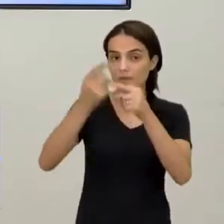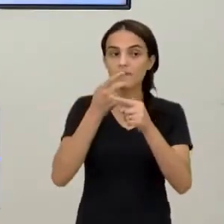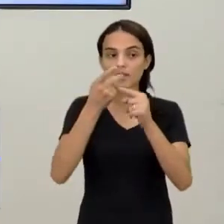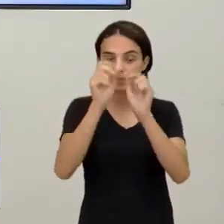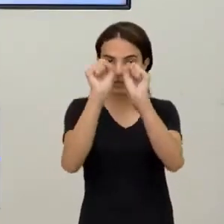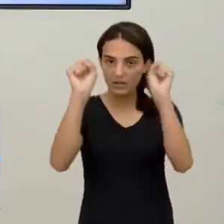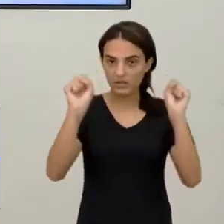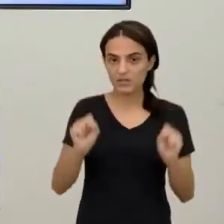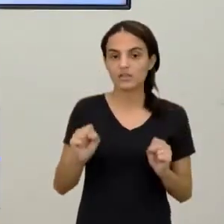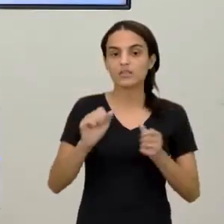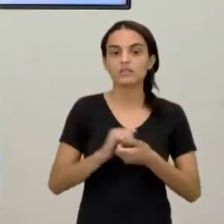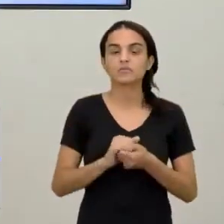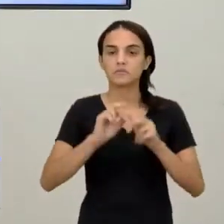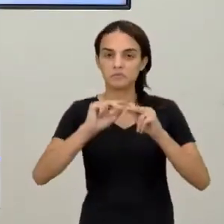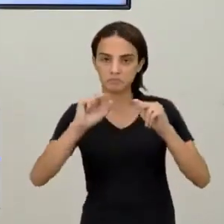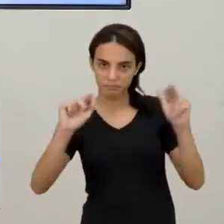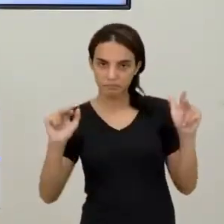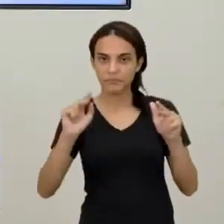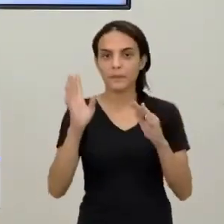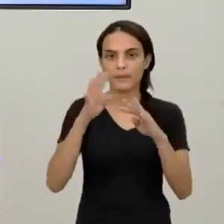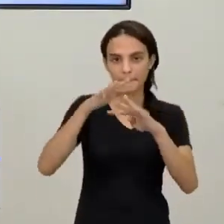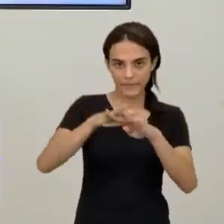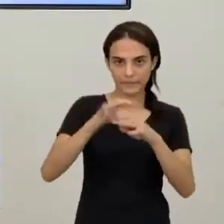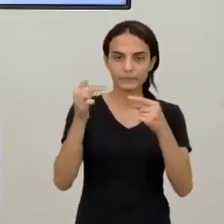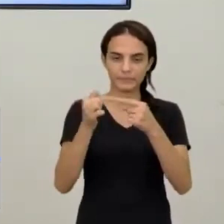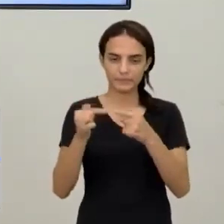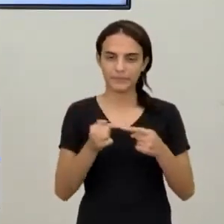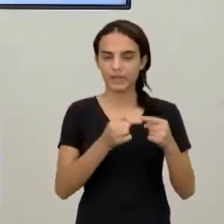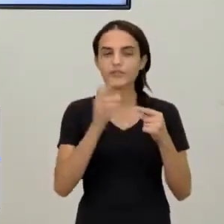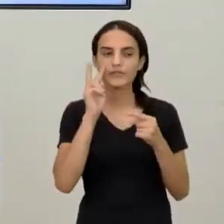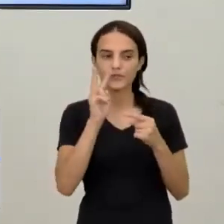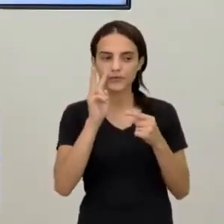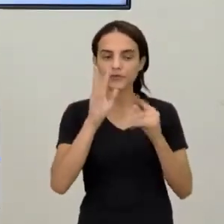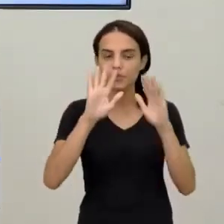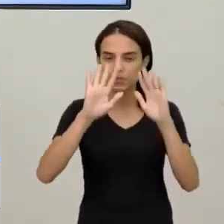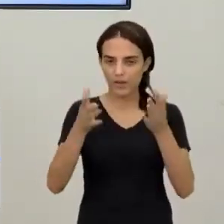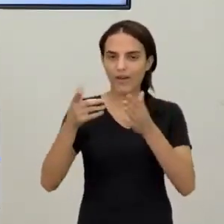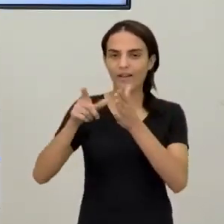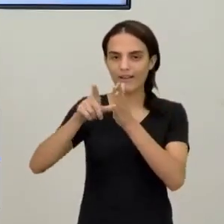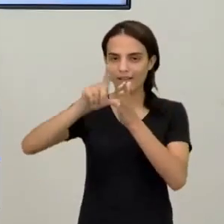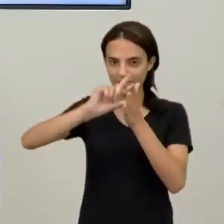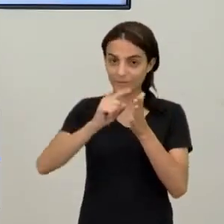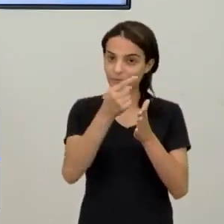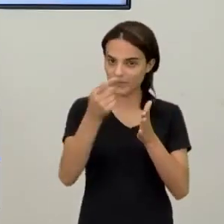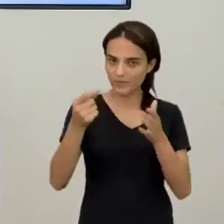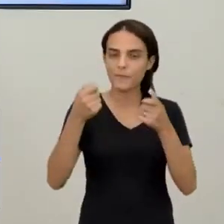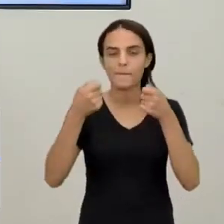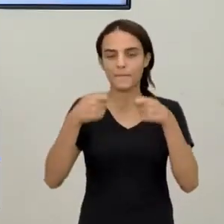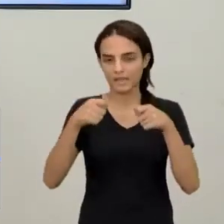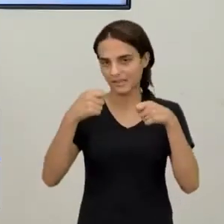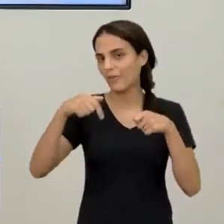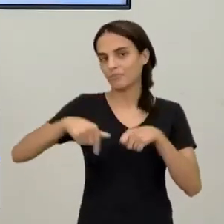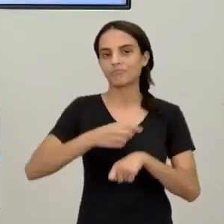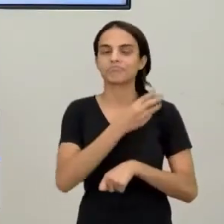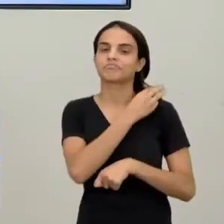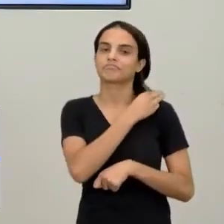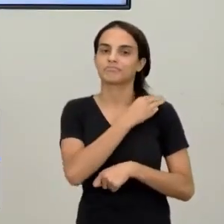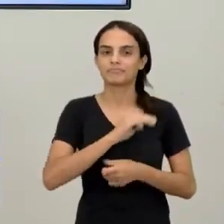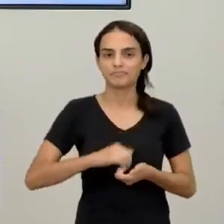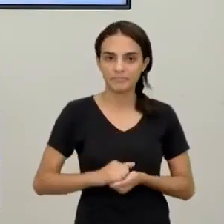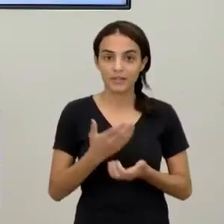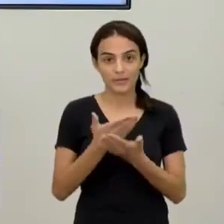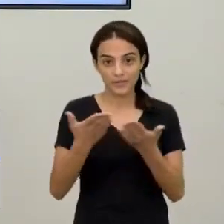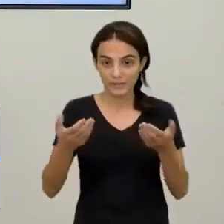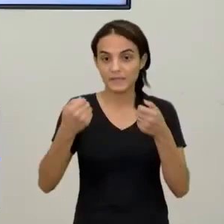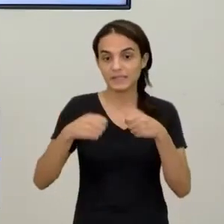sistemas, sobre as funções e tudo aquilo que a gente já viu anteriormente, porque vocês vão precisar aí no ensino médio, tá? Vocês vão precisar